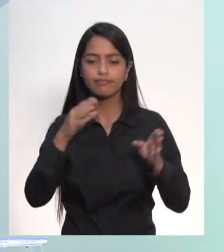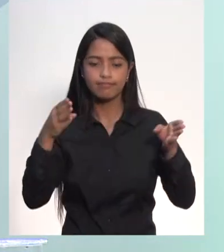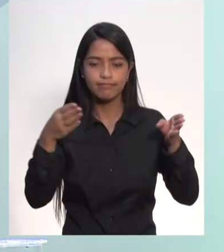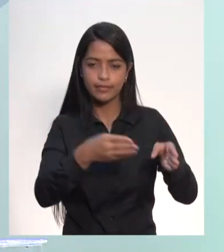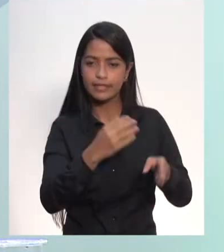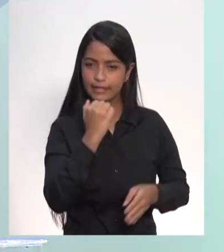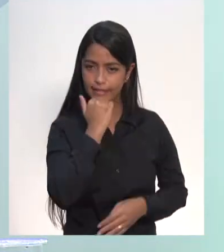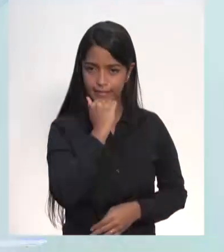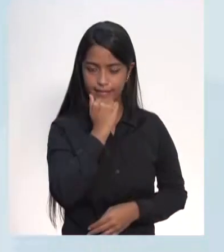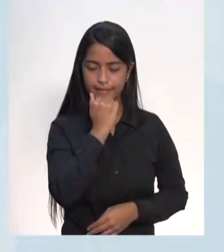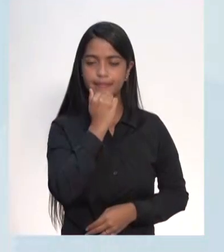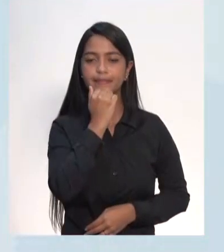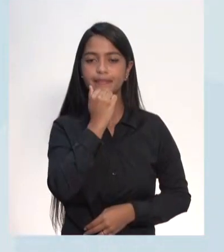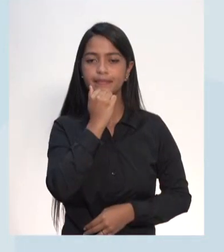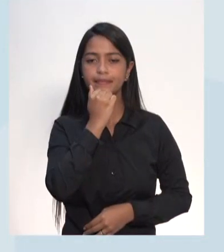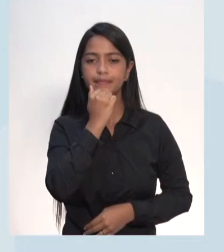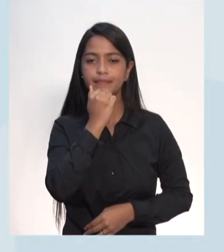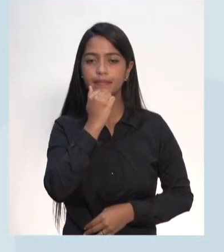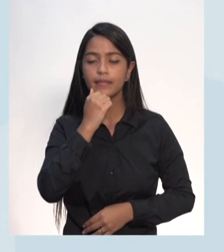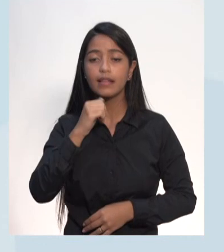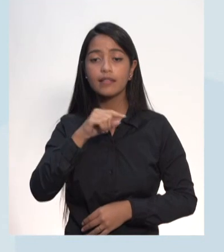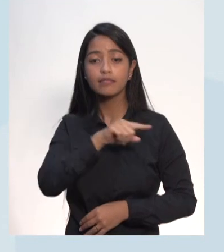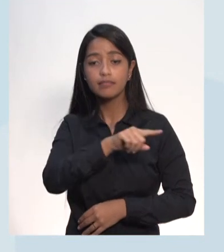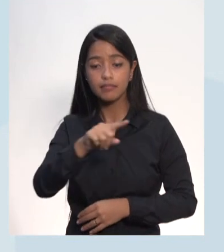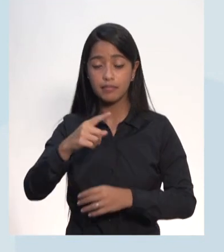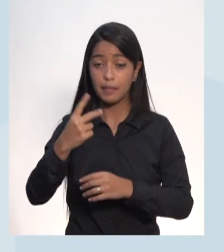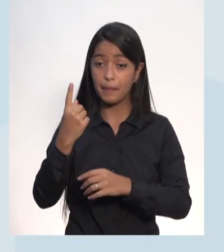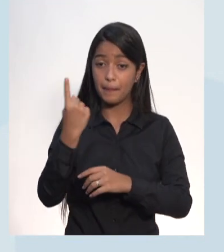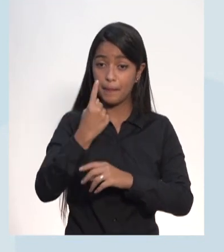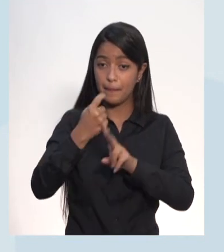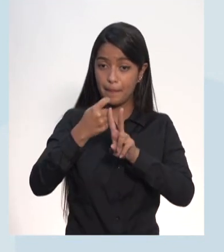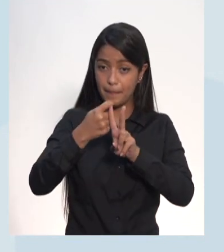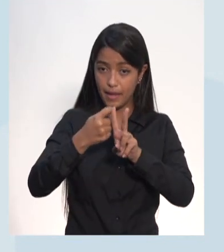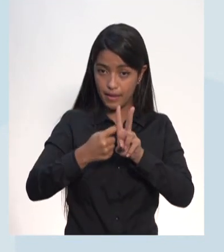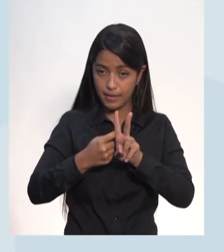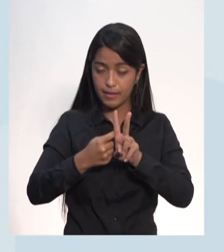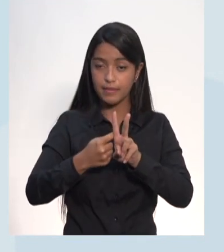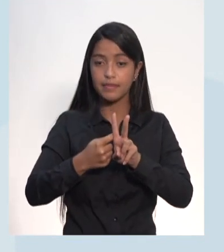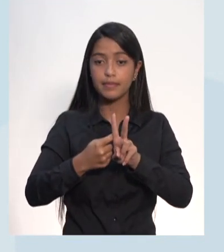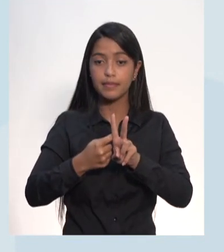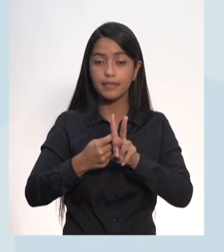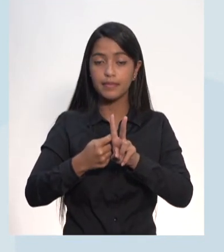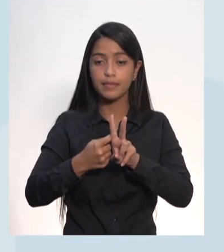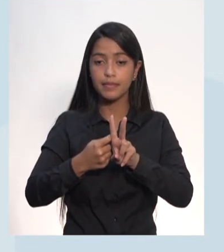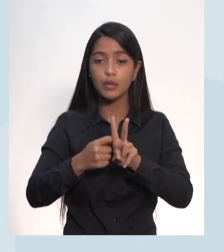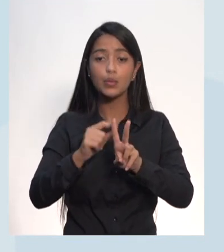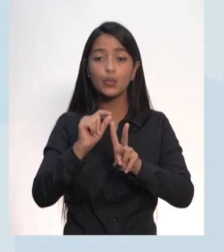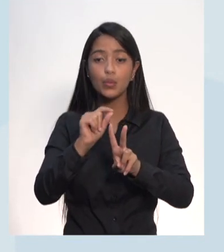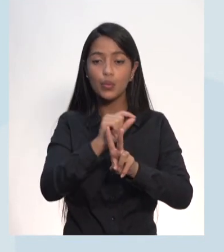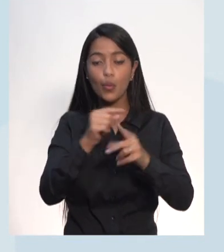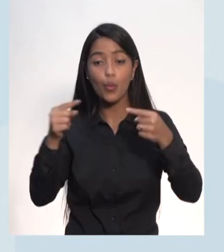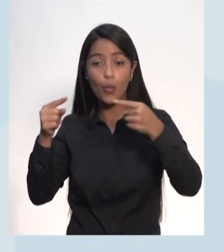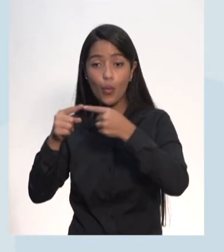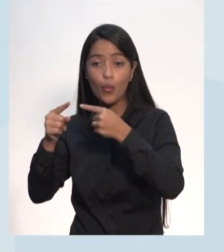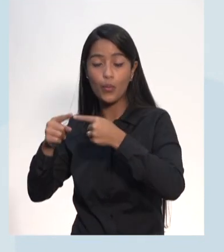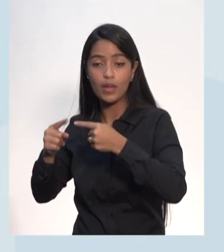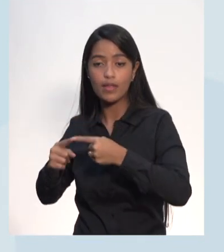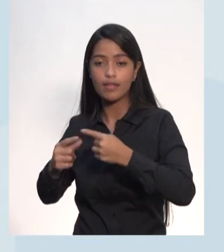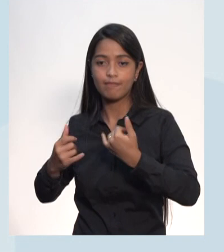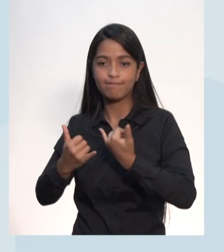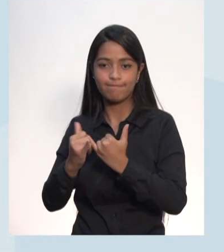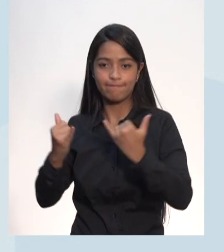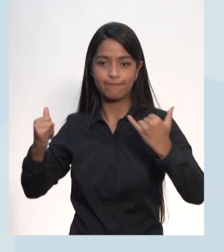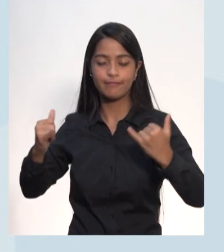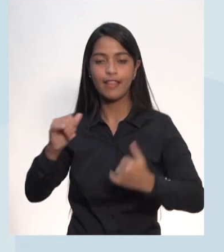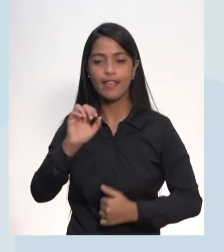a gente tem aí que todas as habilidades do primeiro bimestre, elas são da unidade temática matéria e energia. Né? A gente sabe que